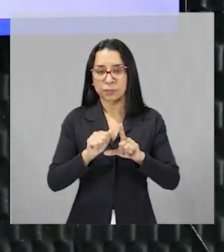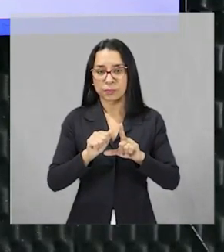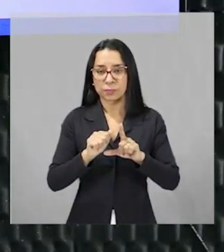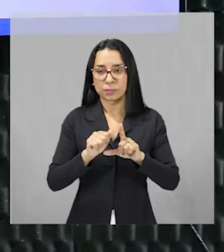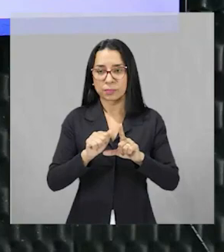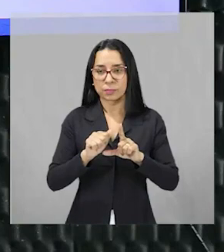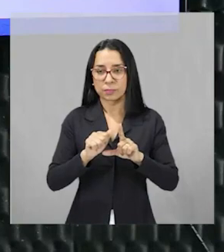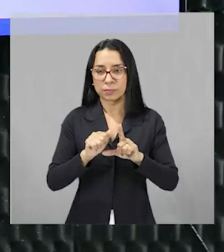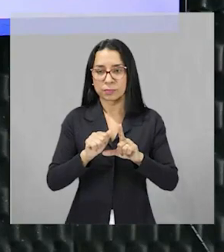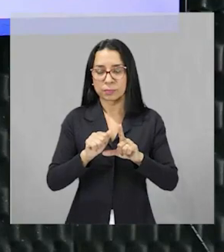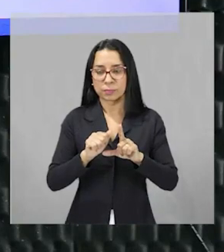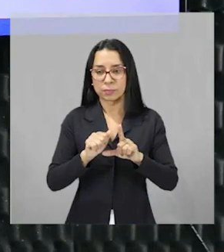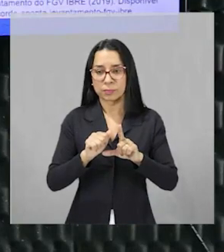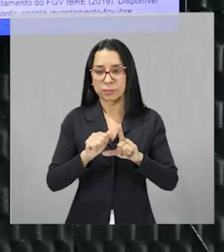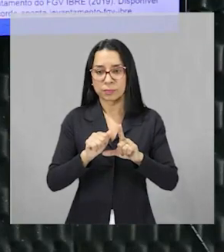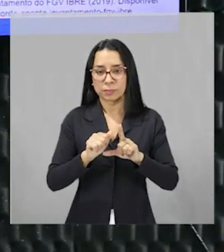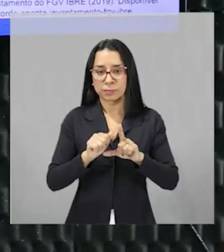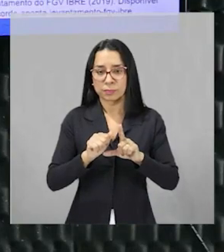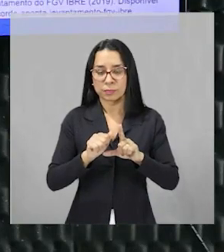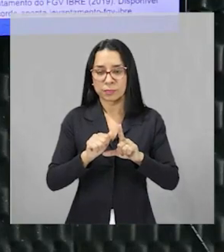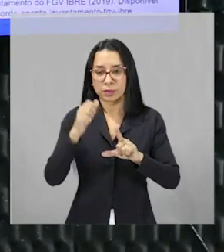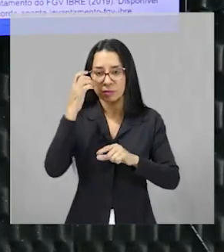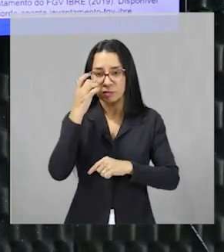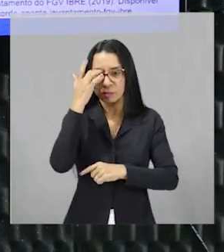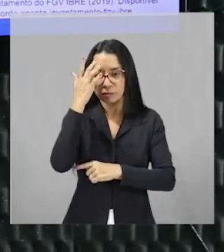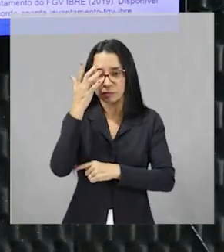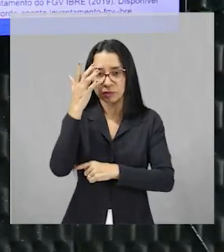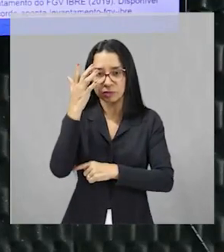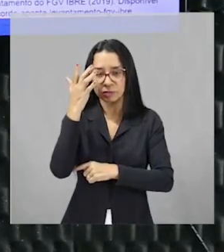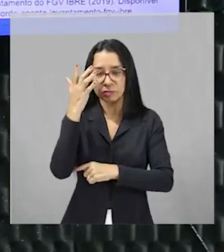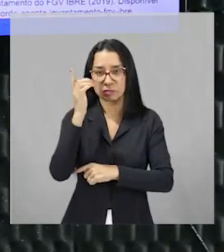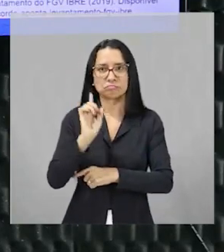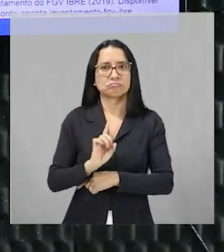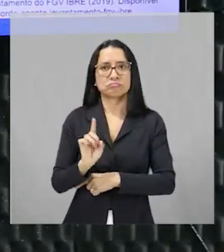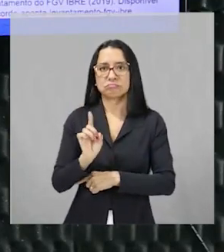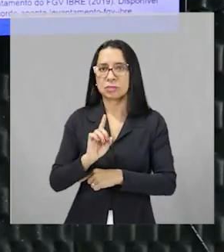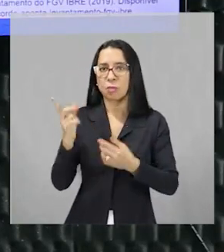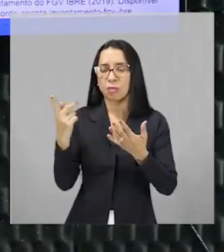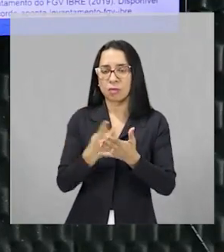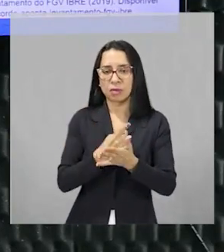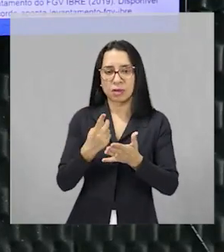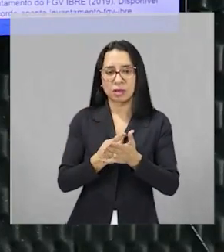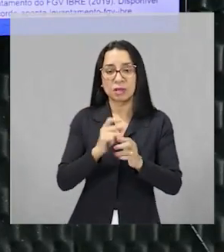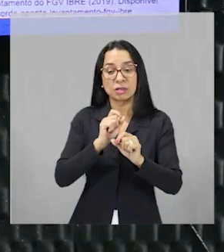período pós-crise? Olha, galera, ficou fácil, né? Não. Quem de